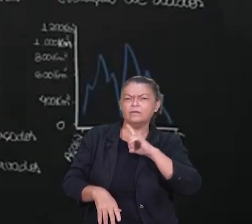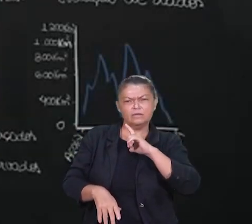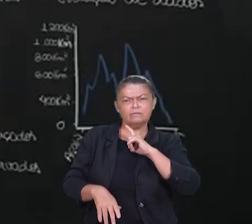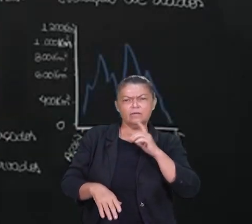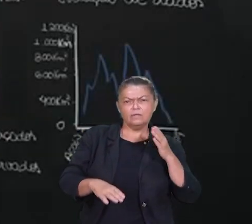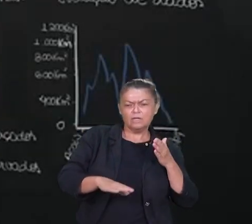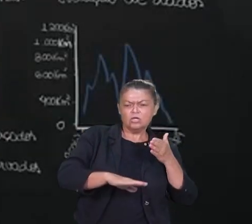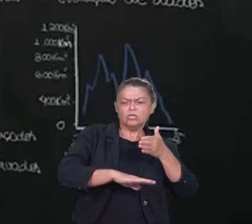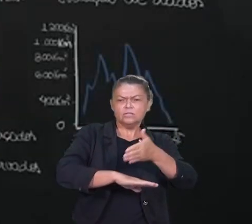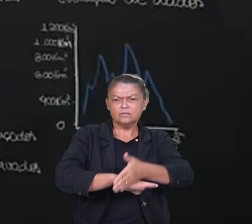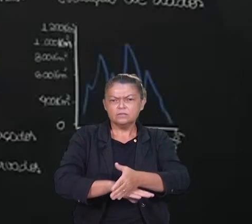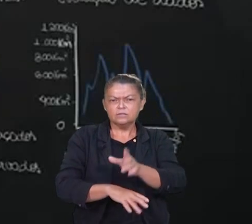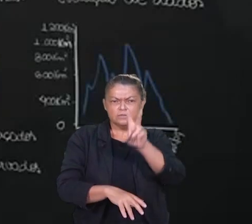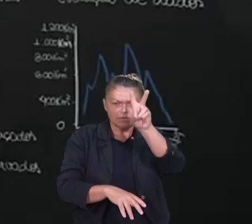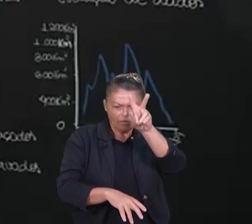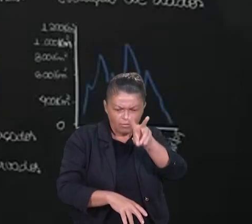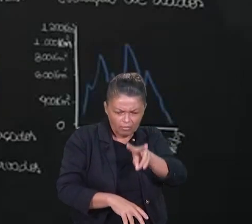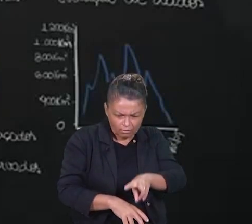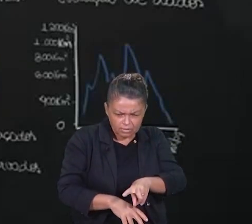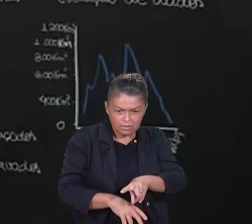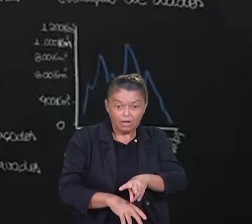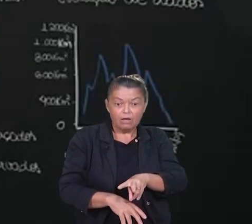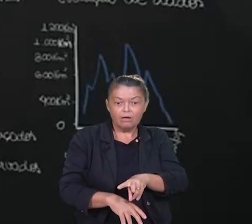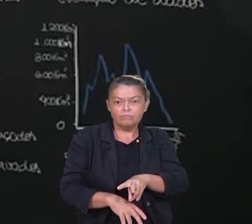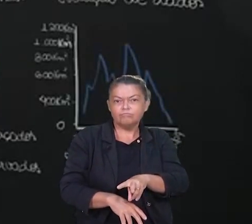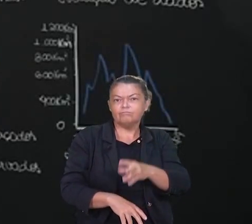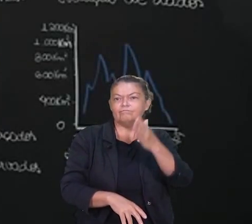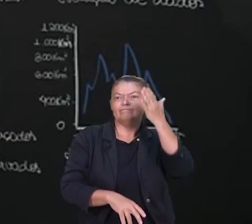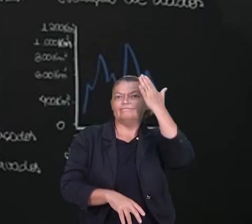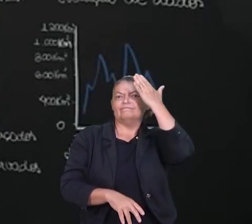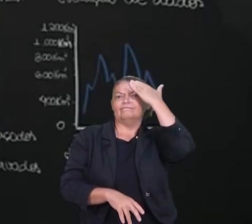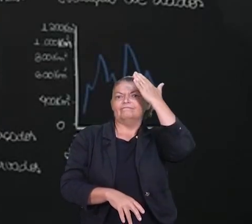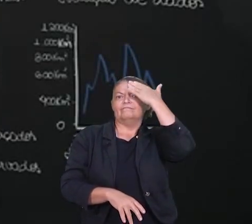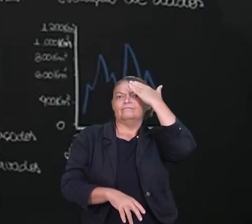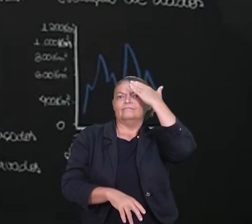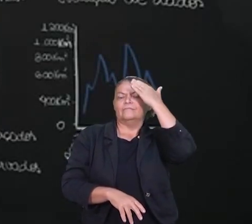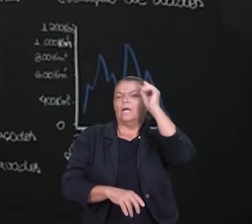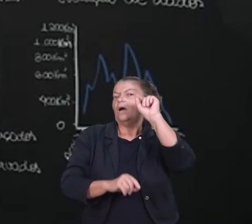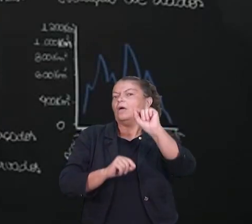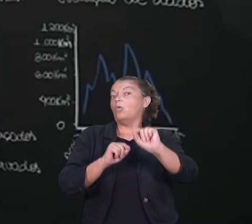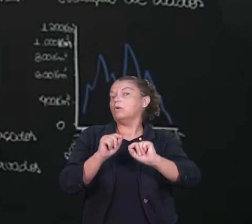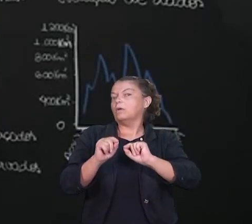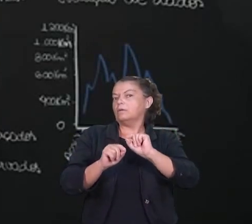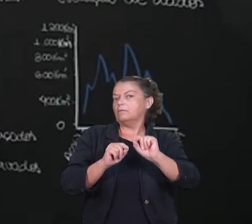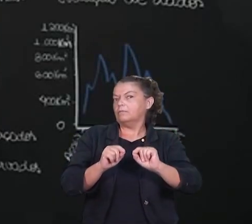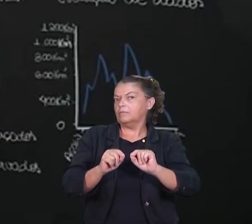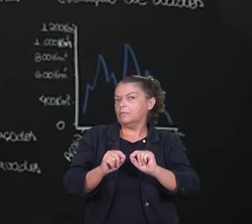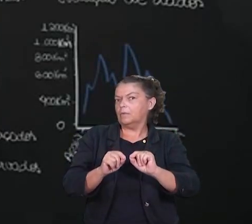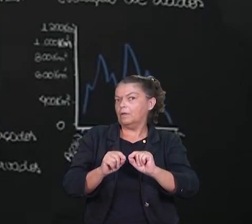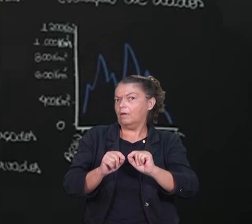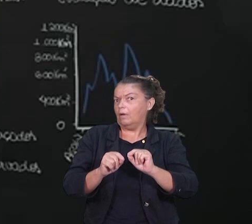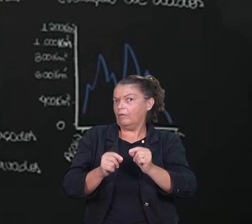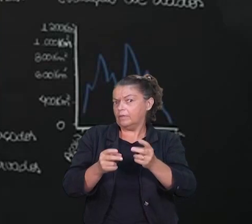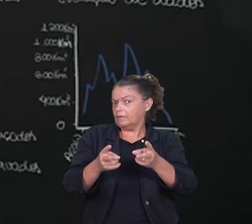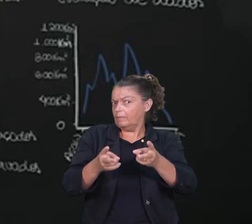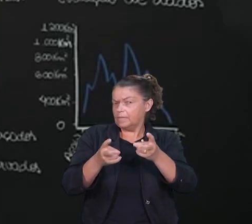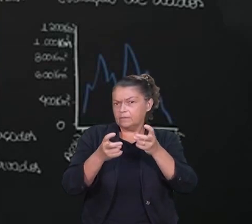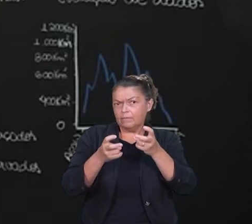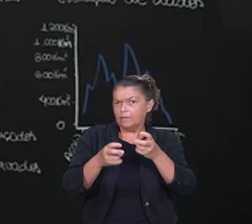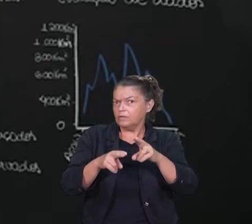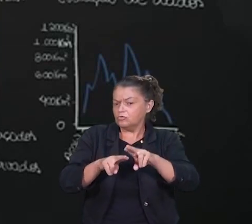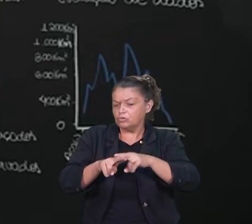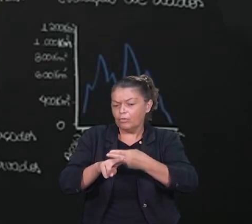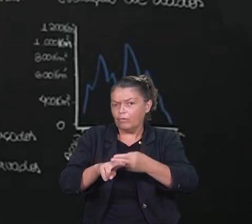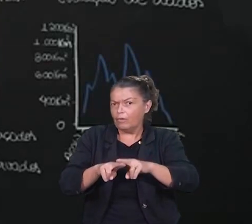preço de cada coisa. Simplesmente organizou a informação. O que está querendo dizer aqui? Aquilo que você está vendo, que o chocolate em